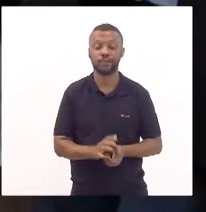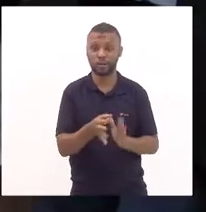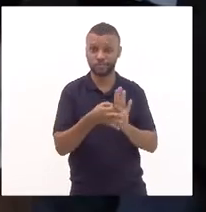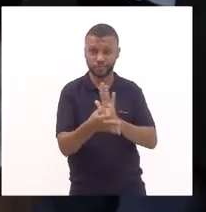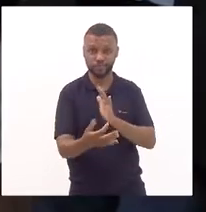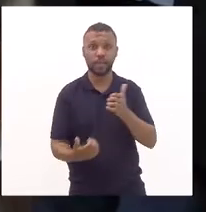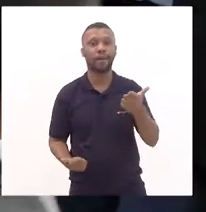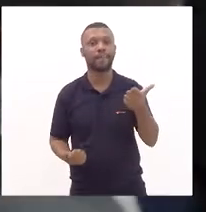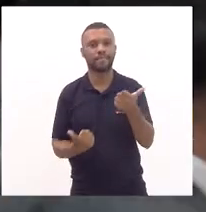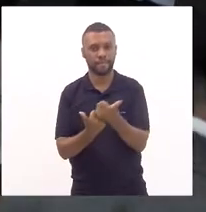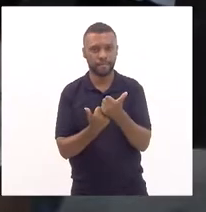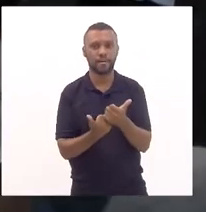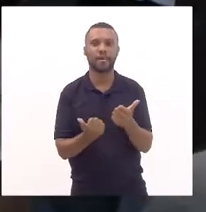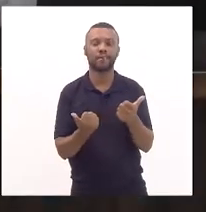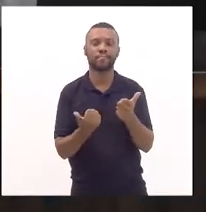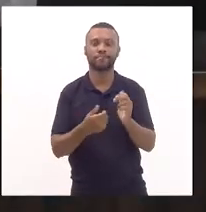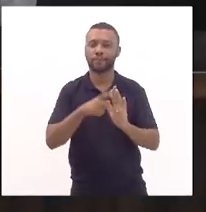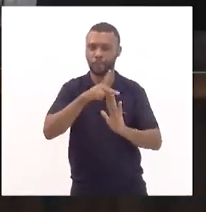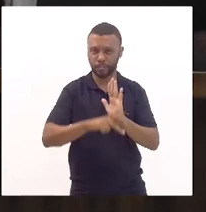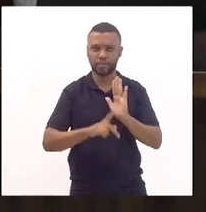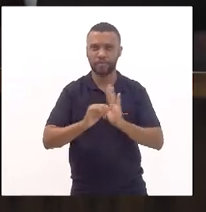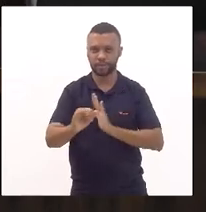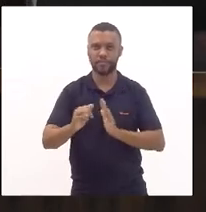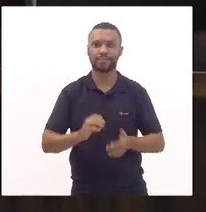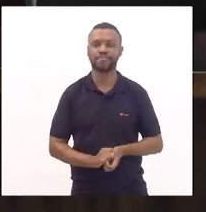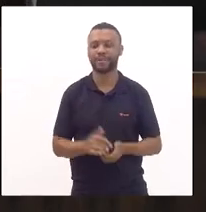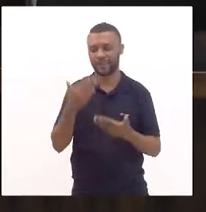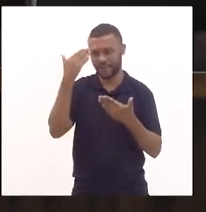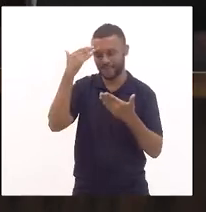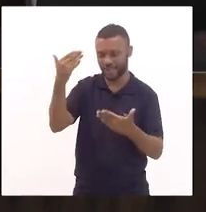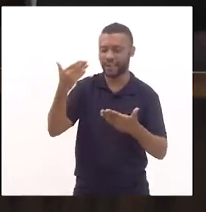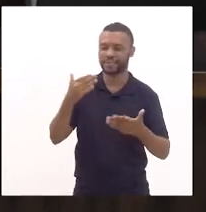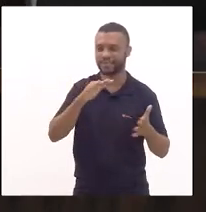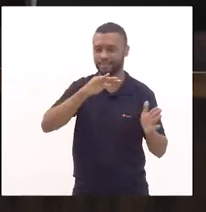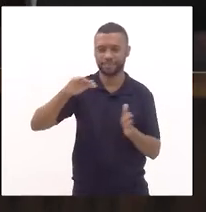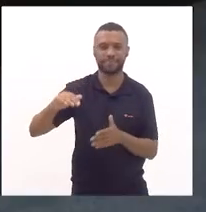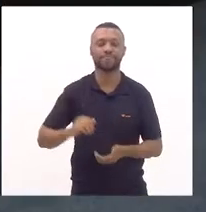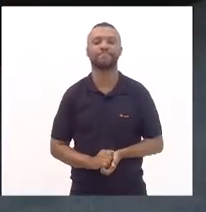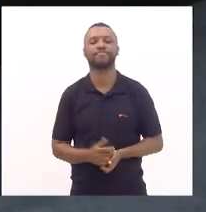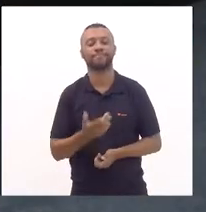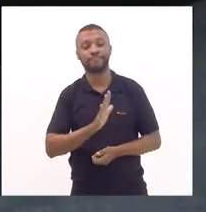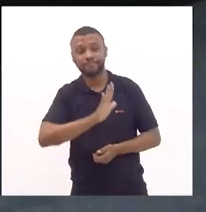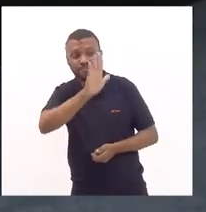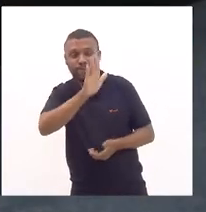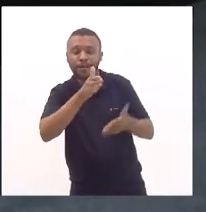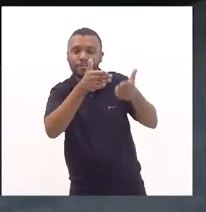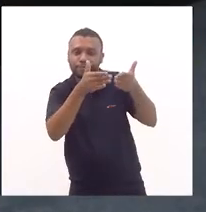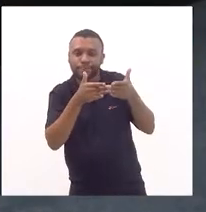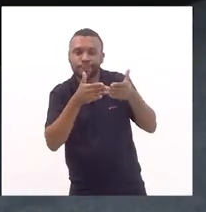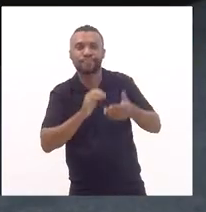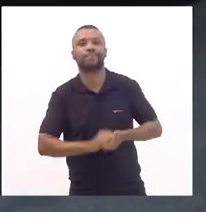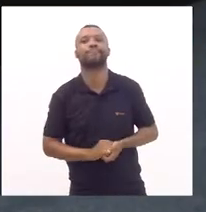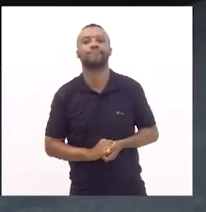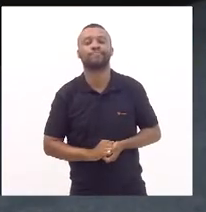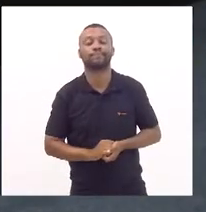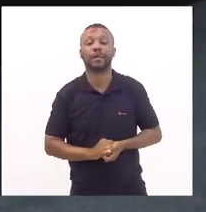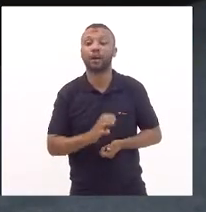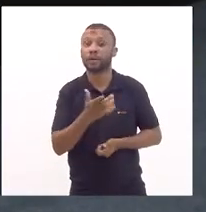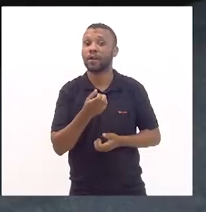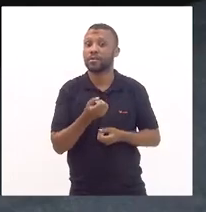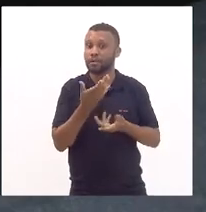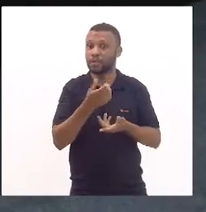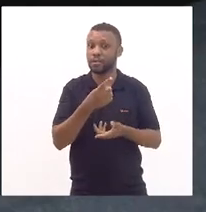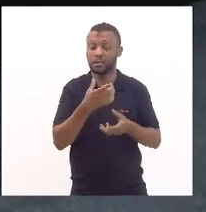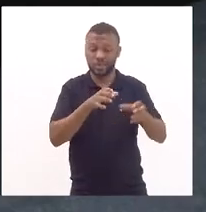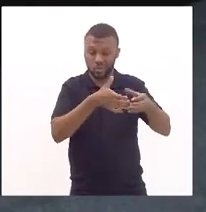é favorável à matéria. Obrigado. Presidente, me permita só dizer que nós recebemos